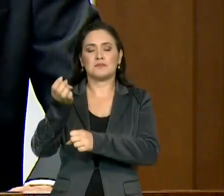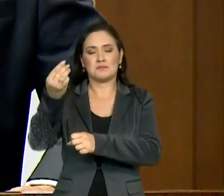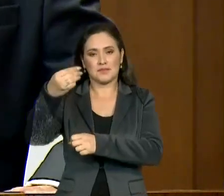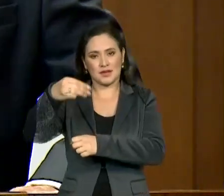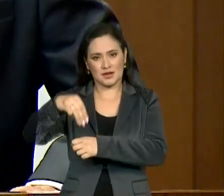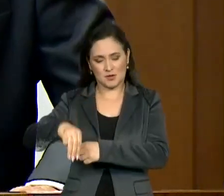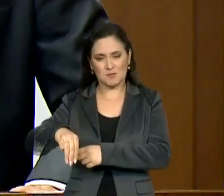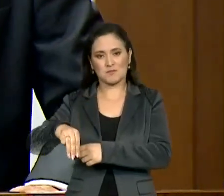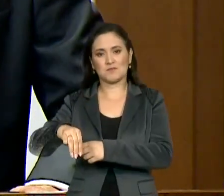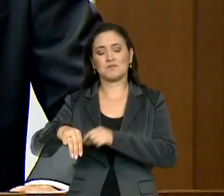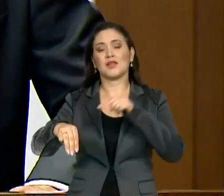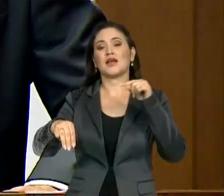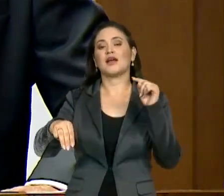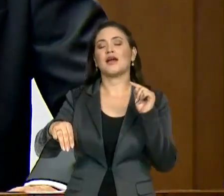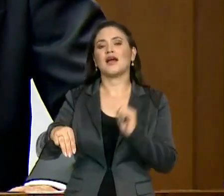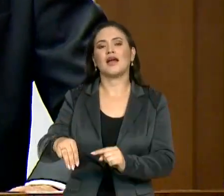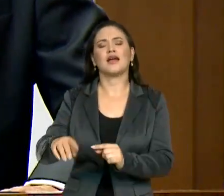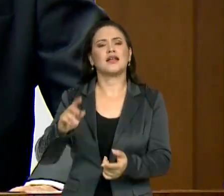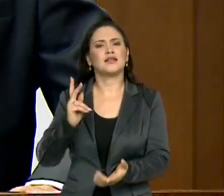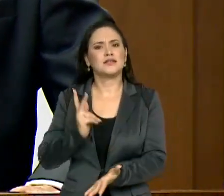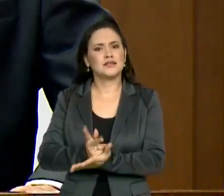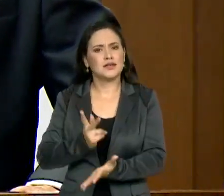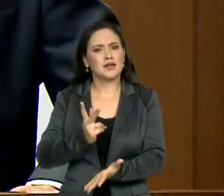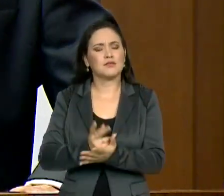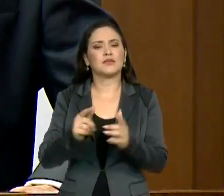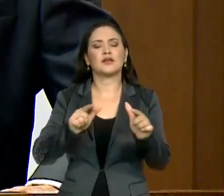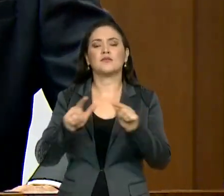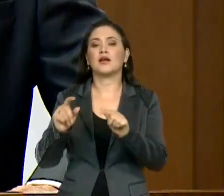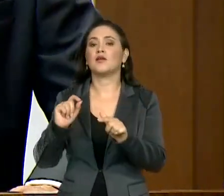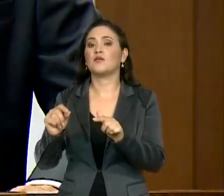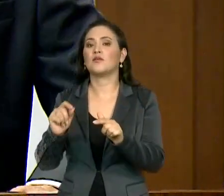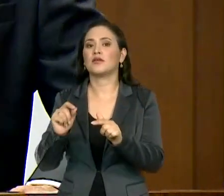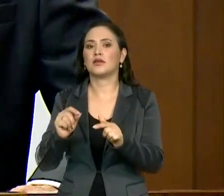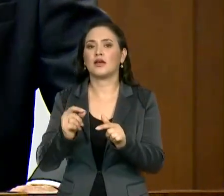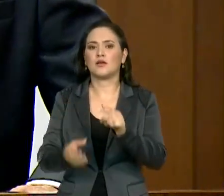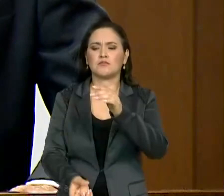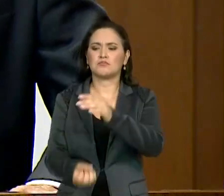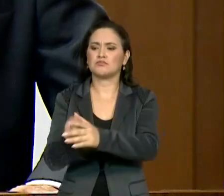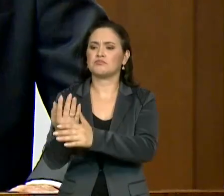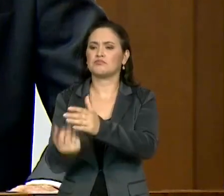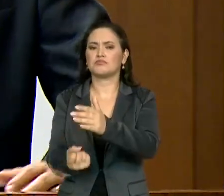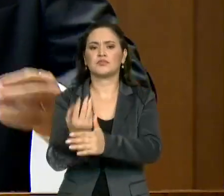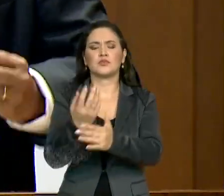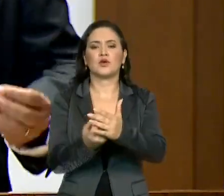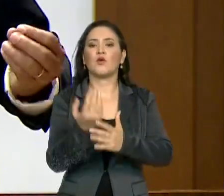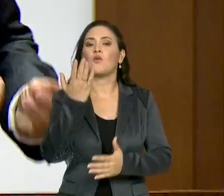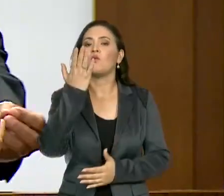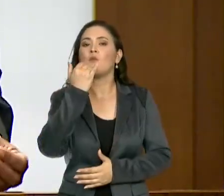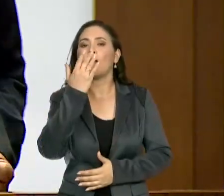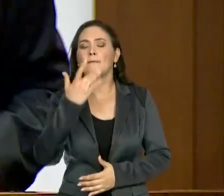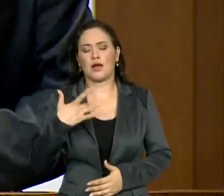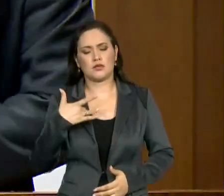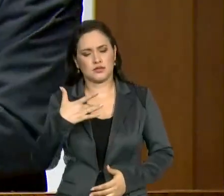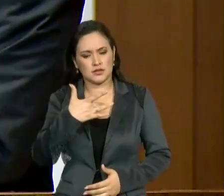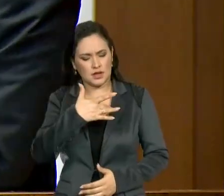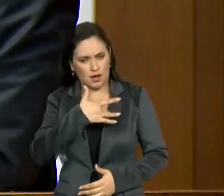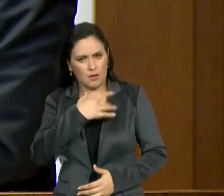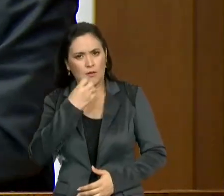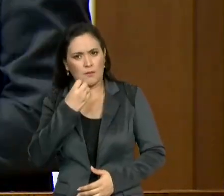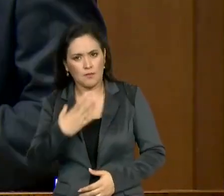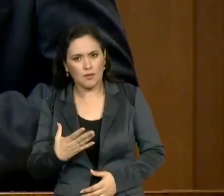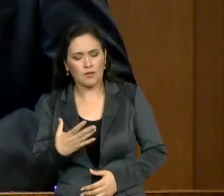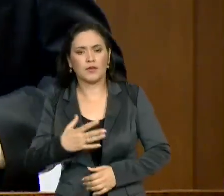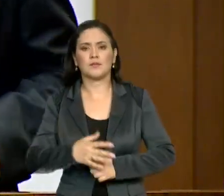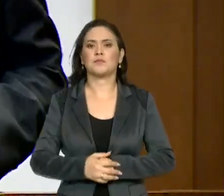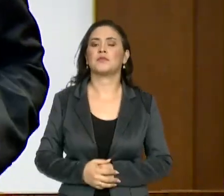na produção de alimentos saudáveis, no desenvolvimento tecnológico, onde nós saímos da condição